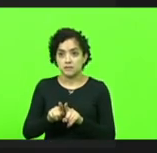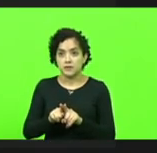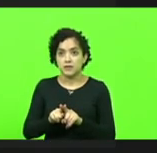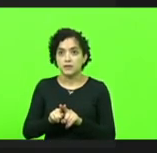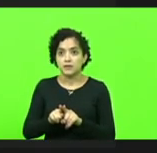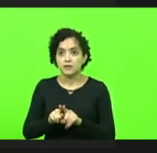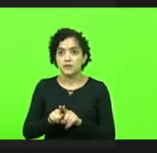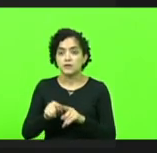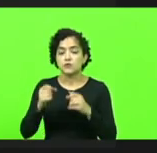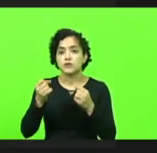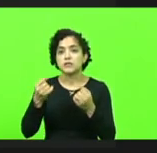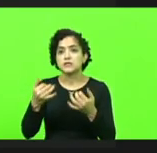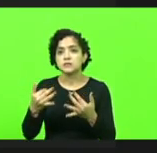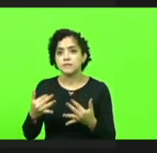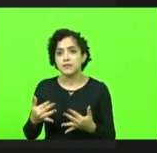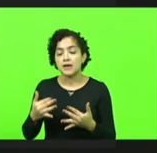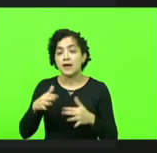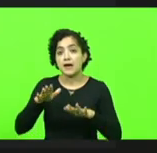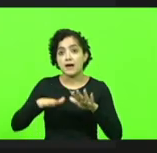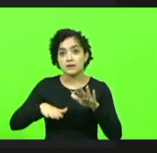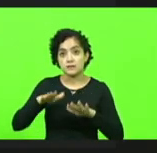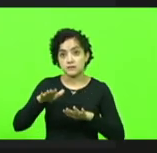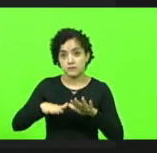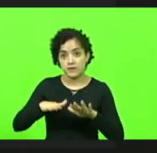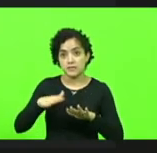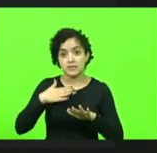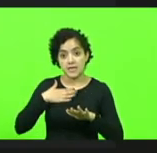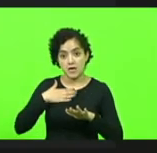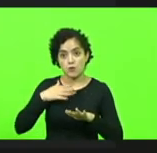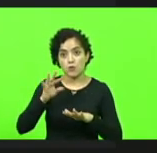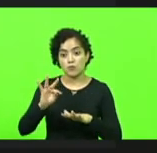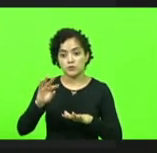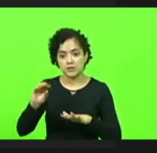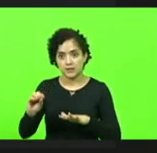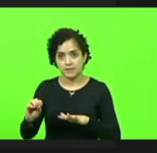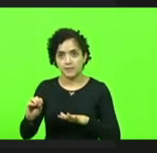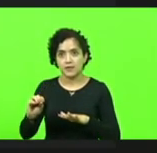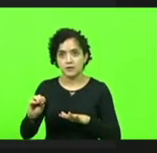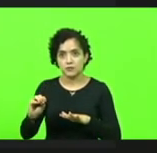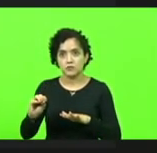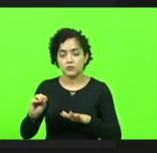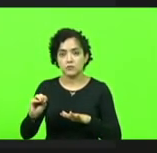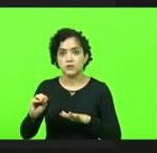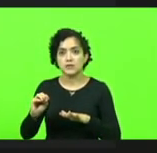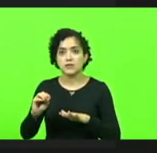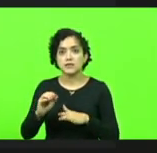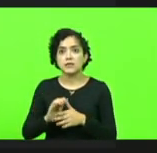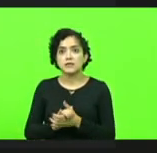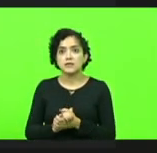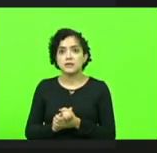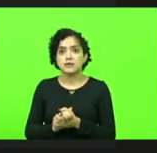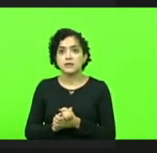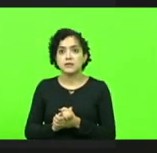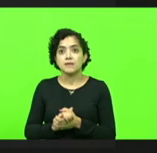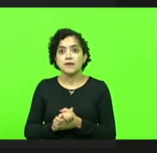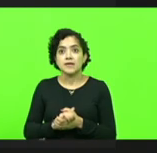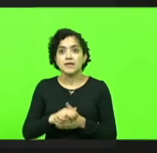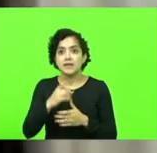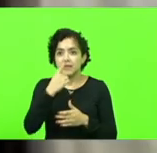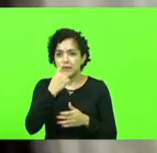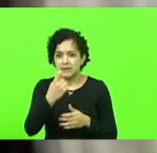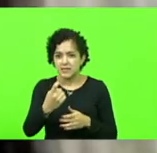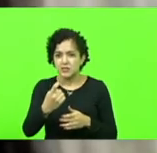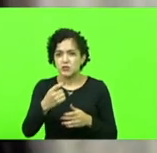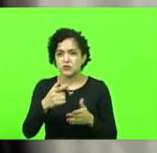falar. Muitas vezes, eu, como terapeuta ocupacional, ia nos lixos, tá, das entidades para pegar